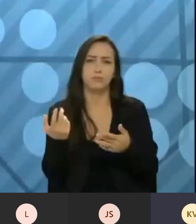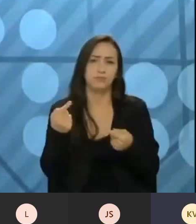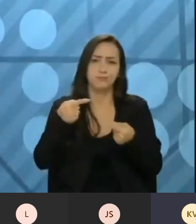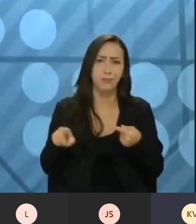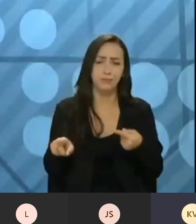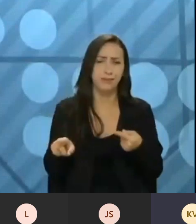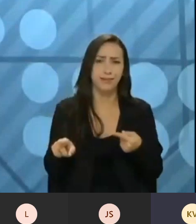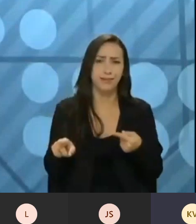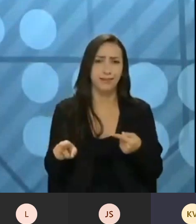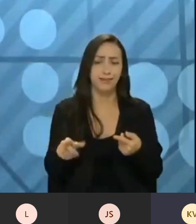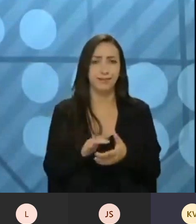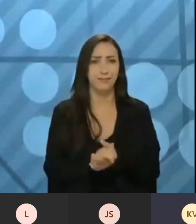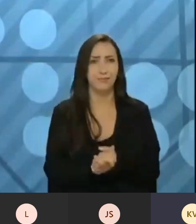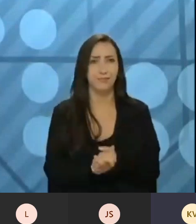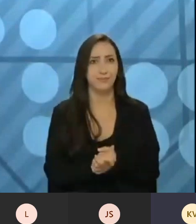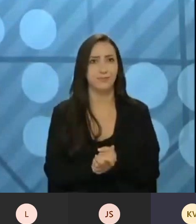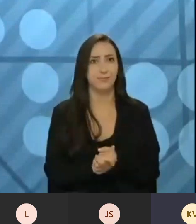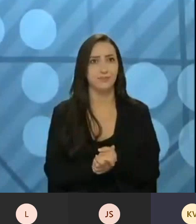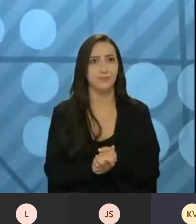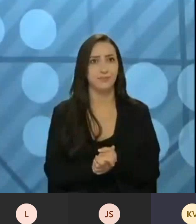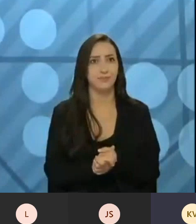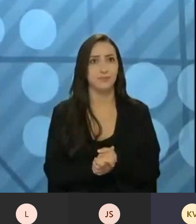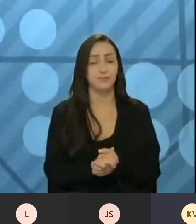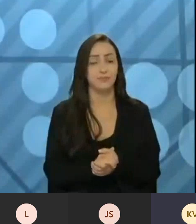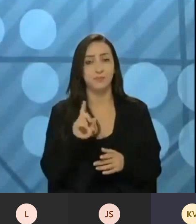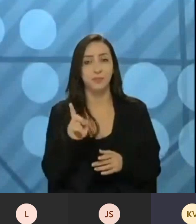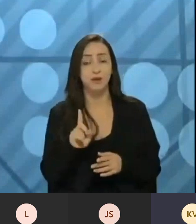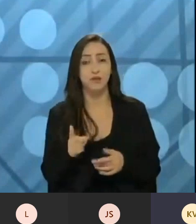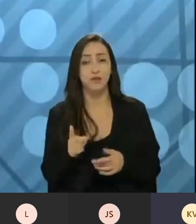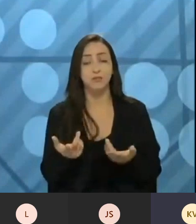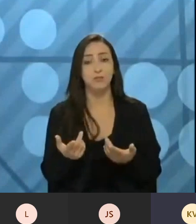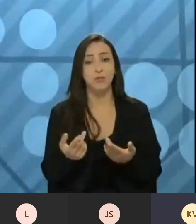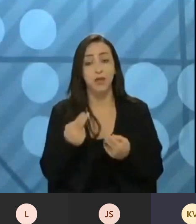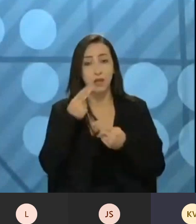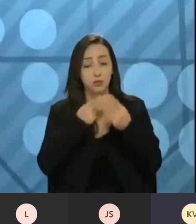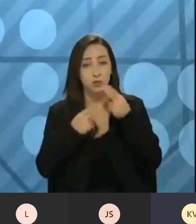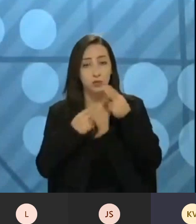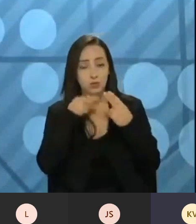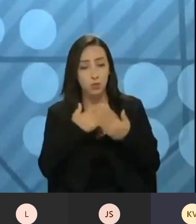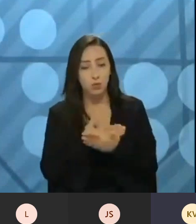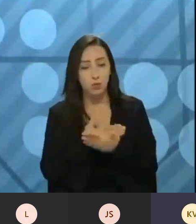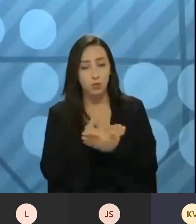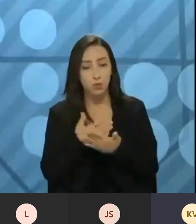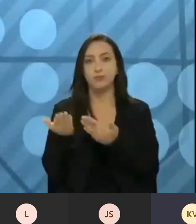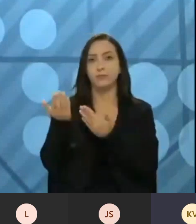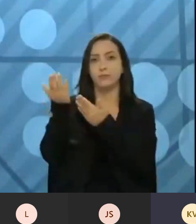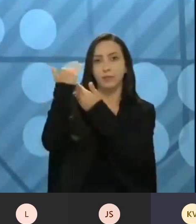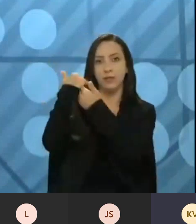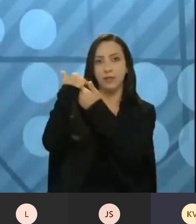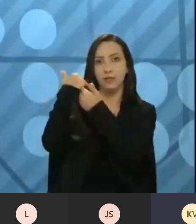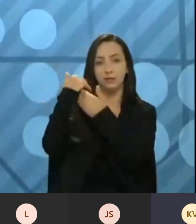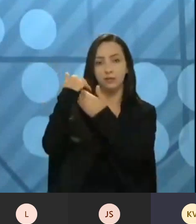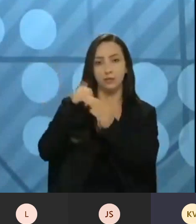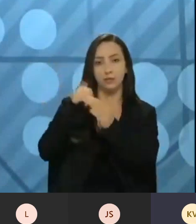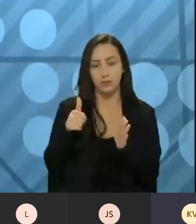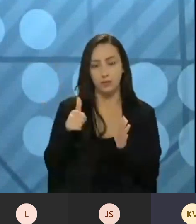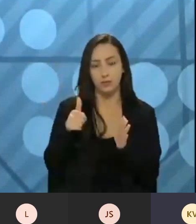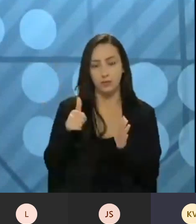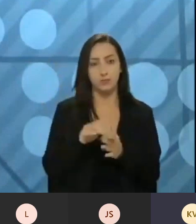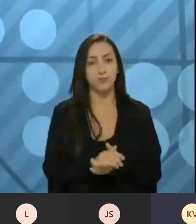problema para eu manipular qualquer coisa que minha unha não vai quebrar. Não, essa nutrição ela tem que vir de dentro para